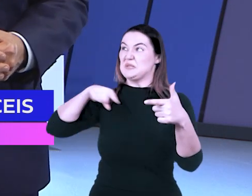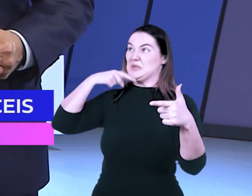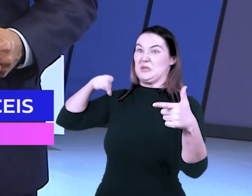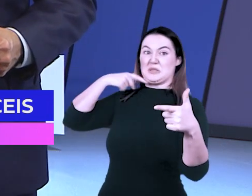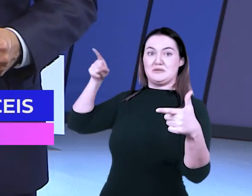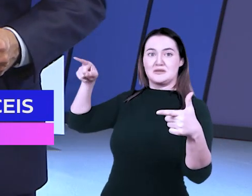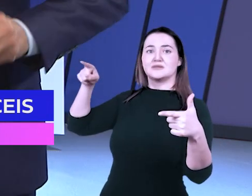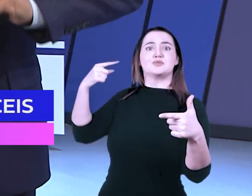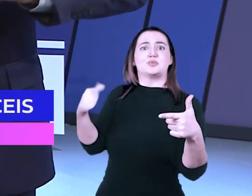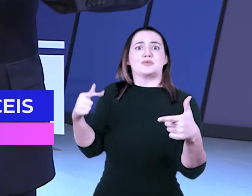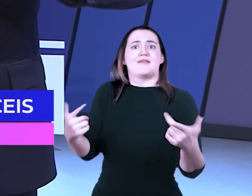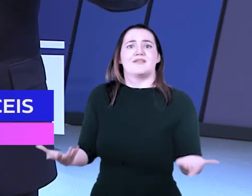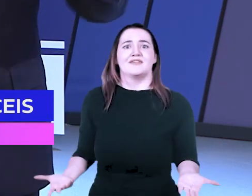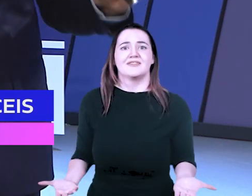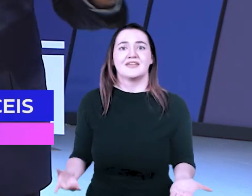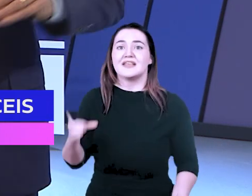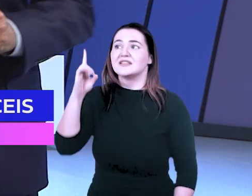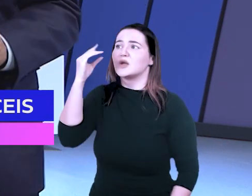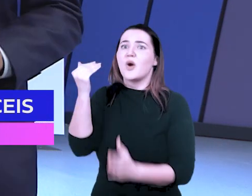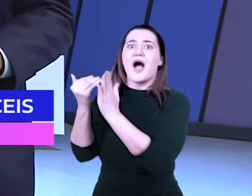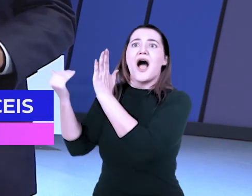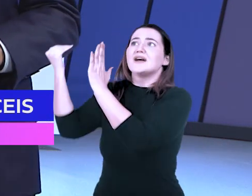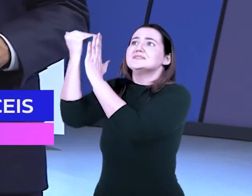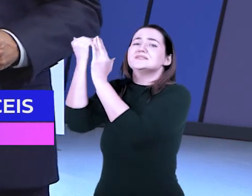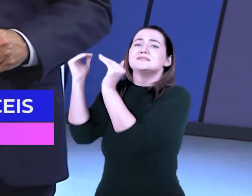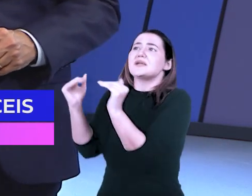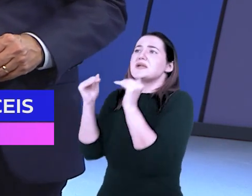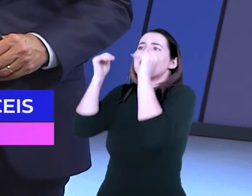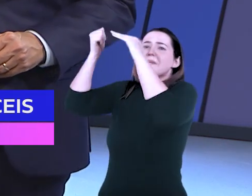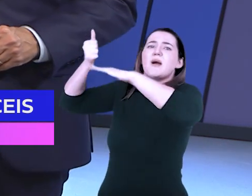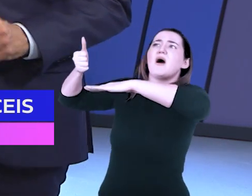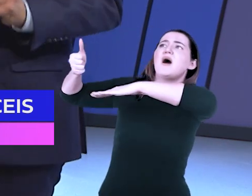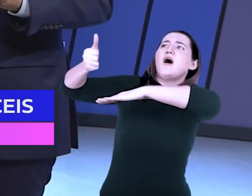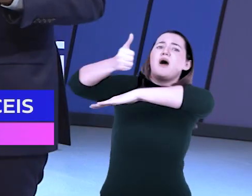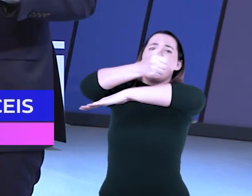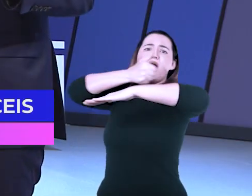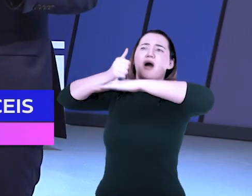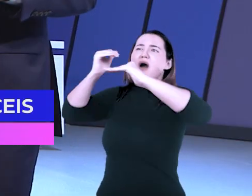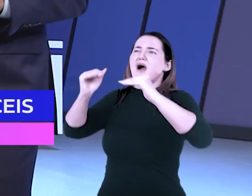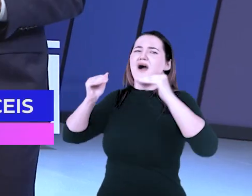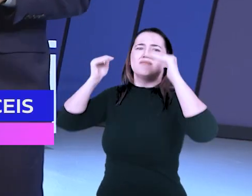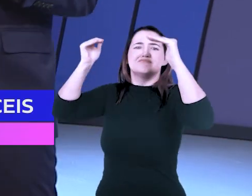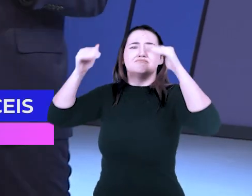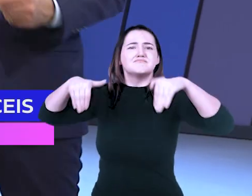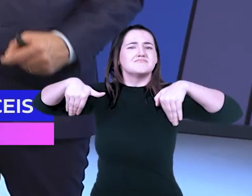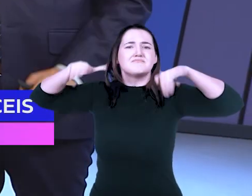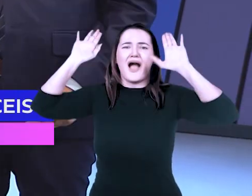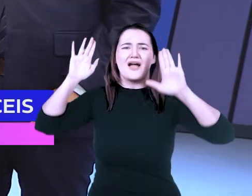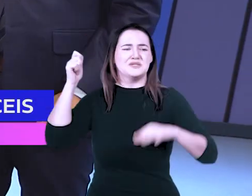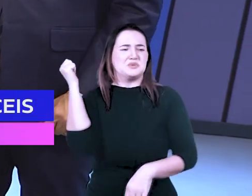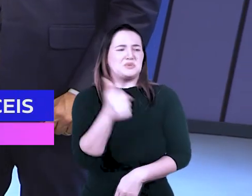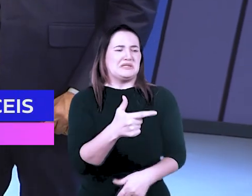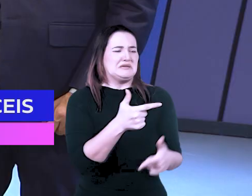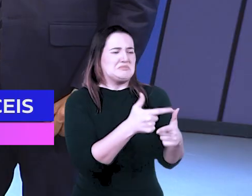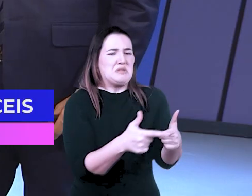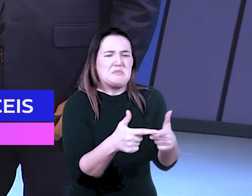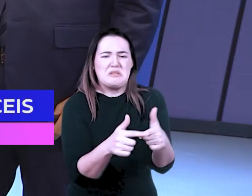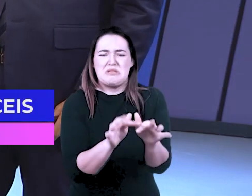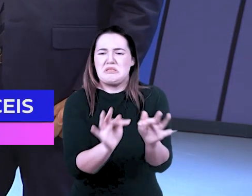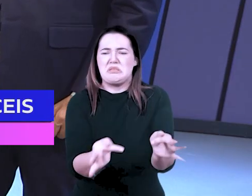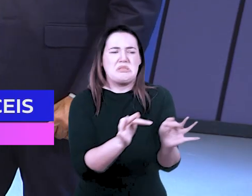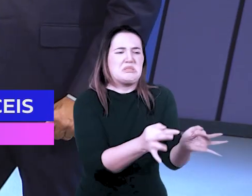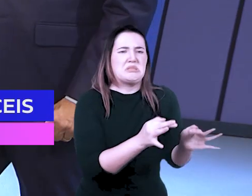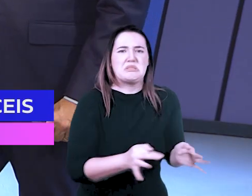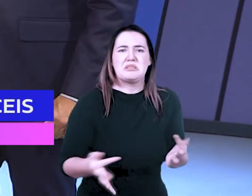Deus. Deus está acima de qualquer dificuldade que você possa enfrentar. Então, se você acha que os problemas estão